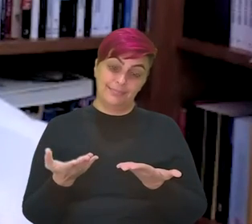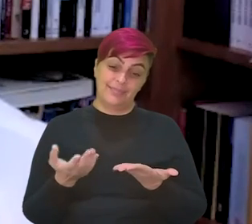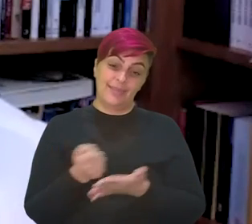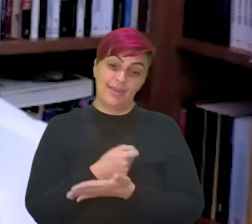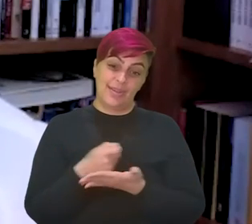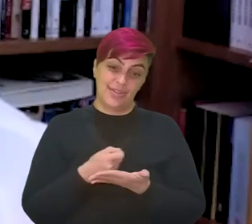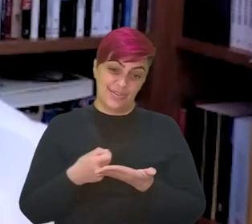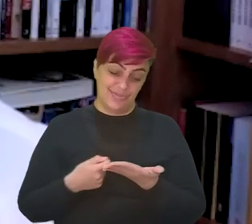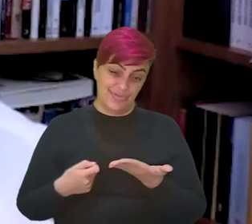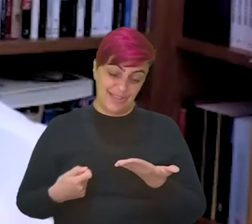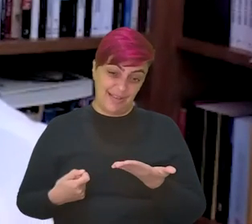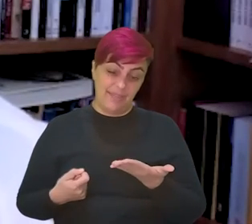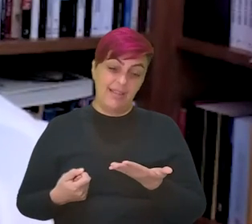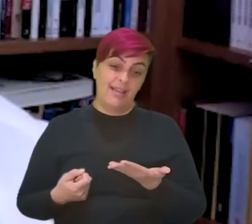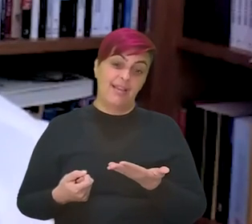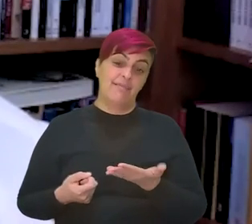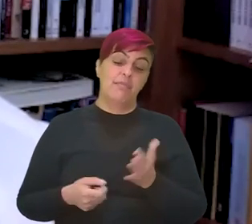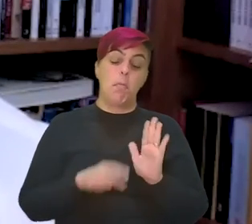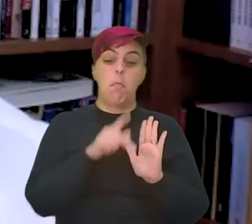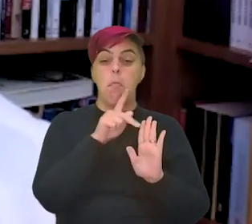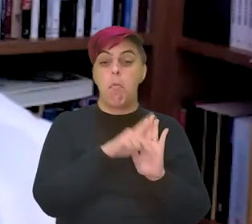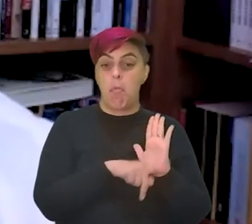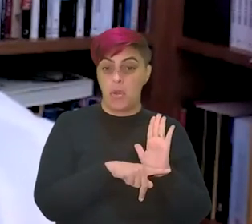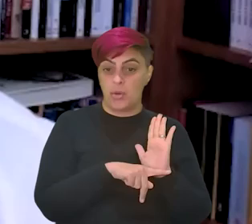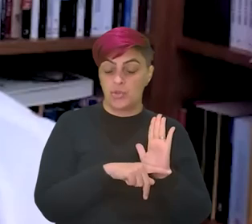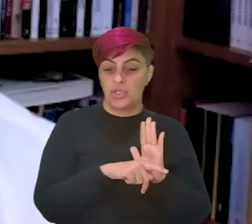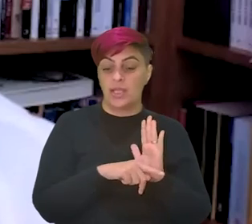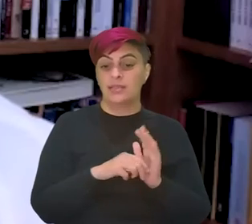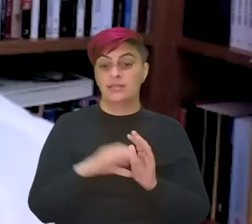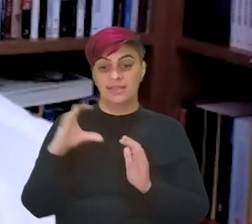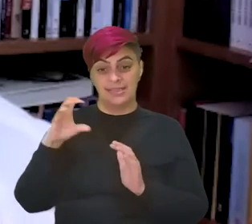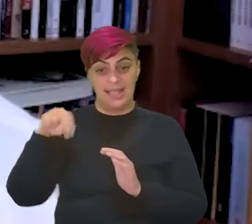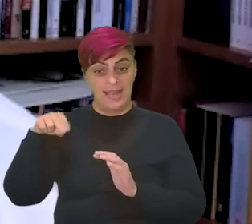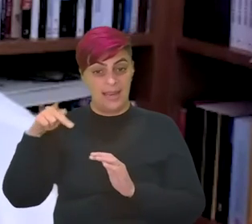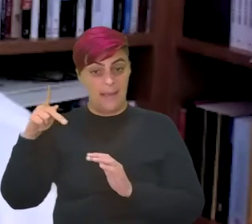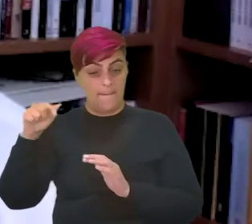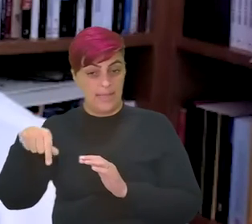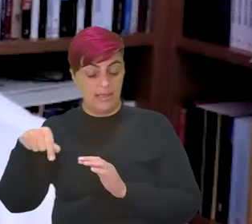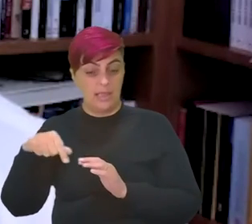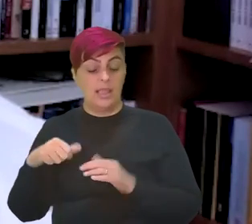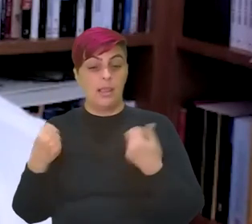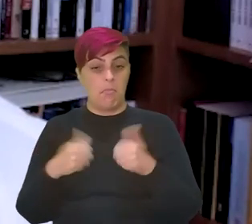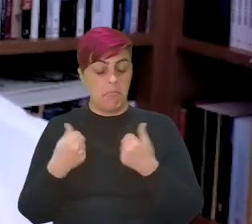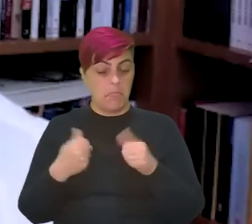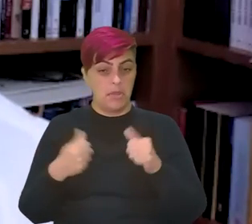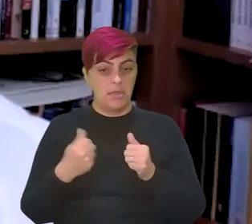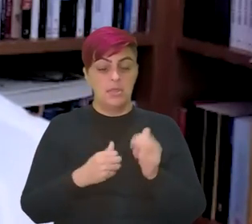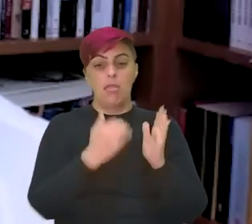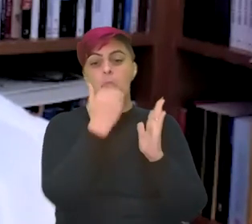você escrevia um projeto para o CNPq e você tinha que